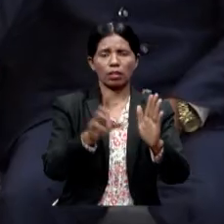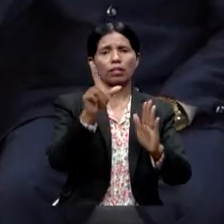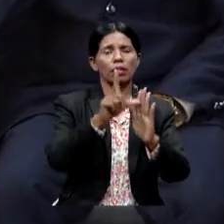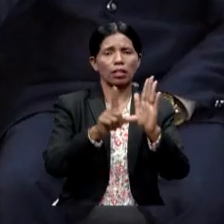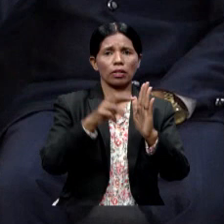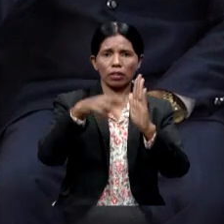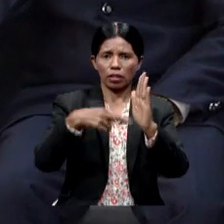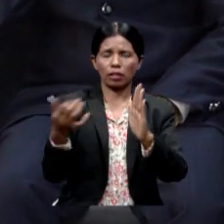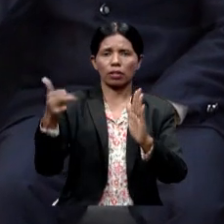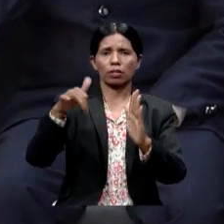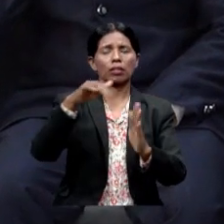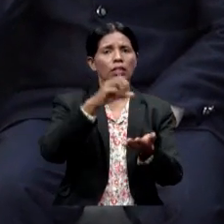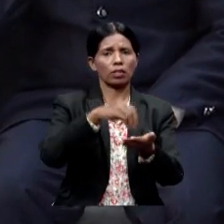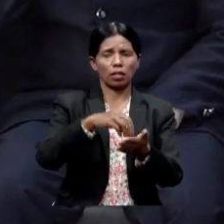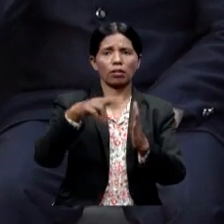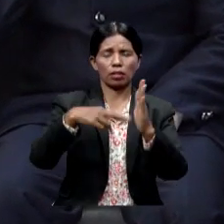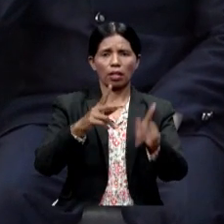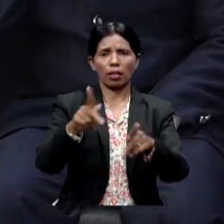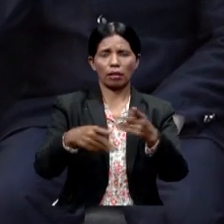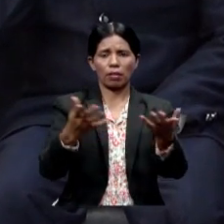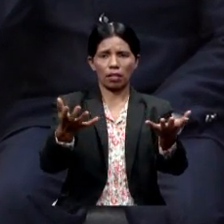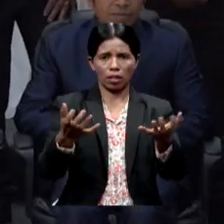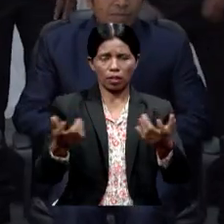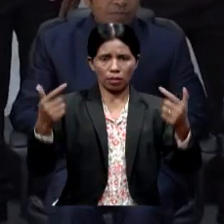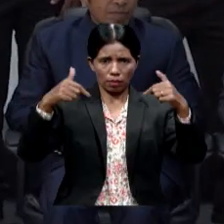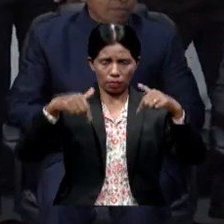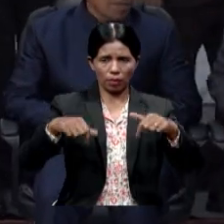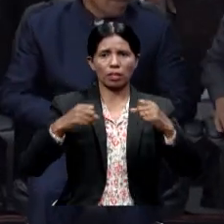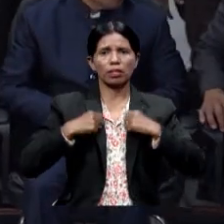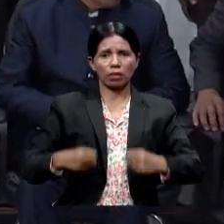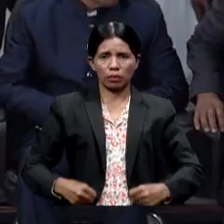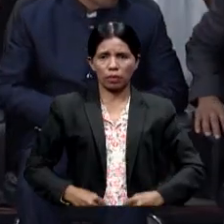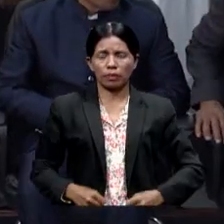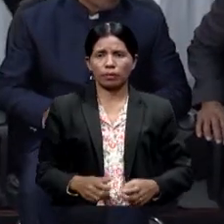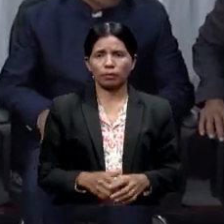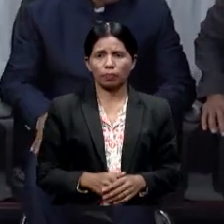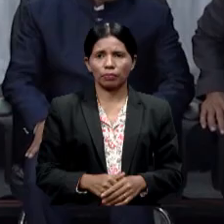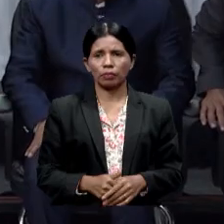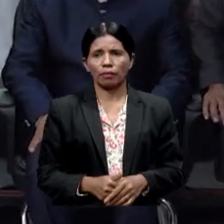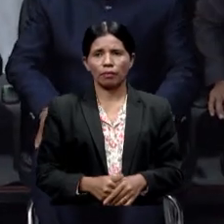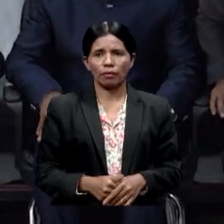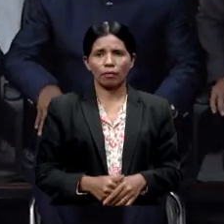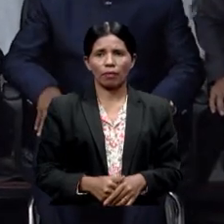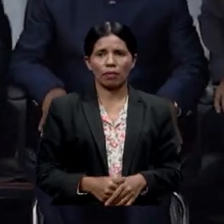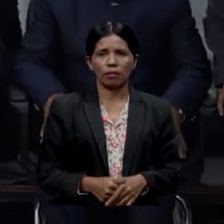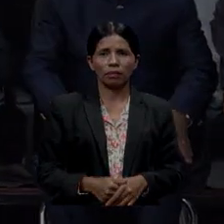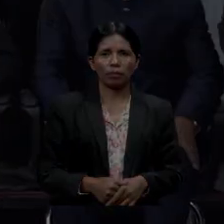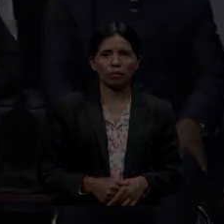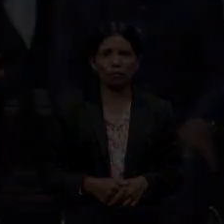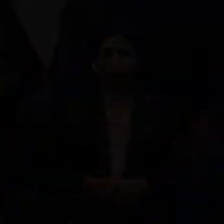Sira, onde regula investor Sira nebe a cara que investe e a setor saúde. Santina de Jesus, Tomás Soares, GMN.